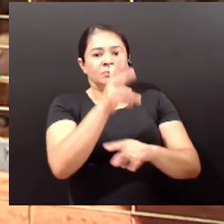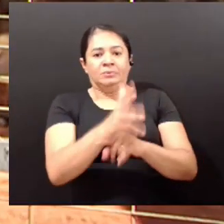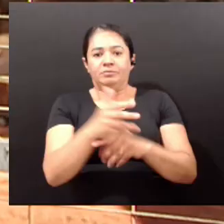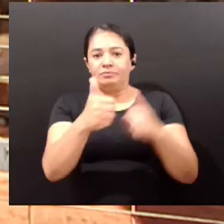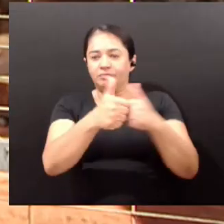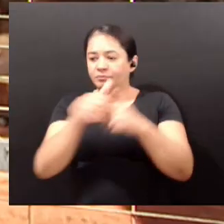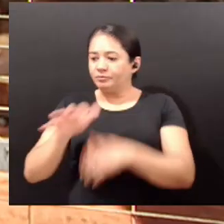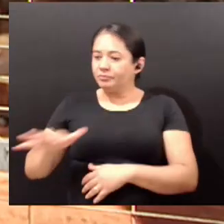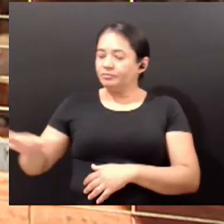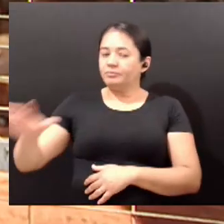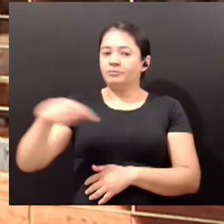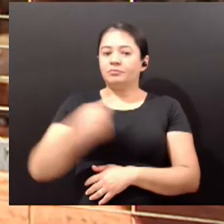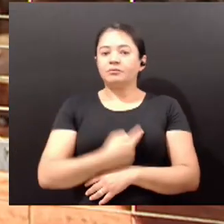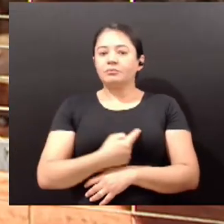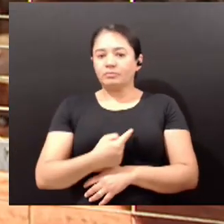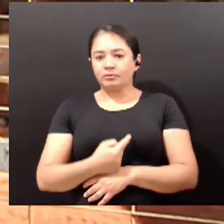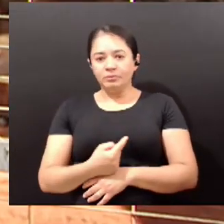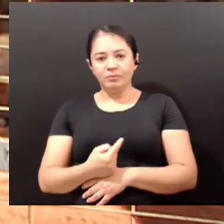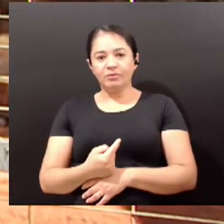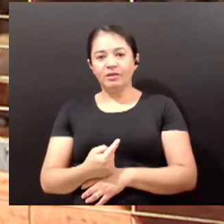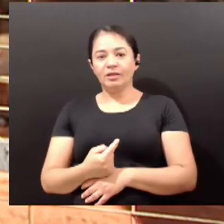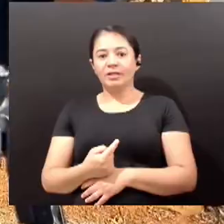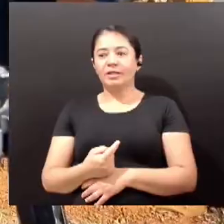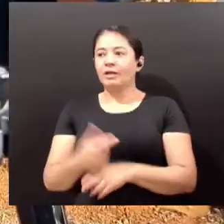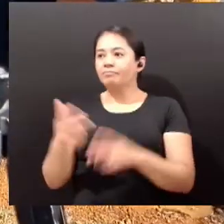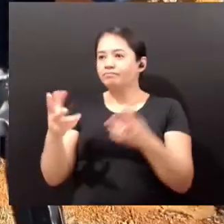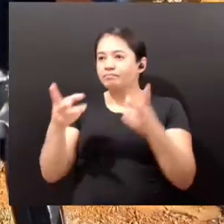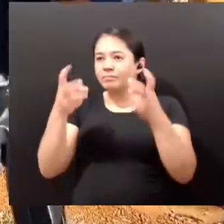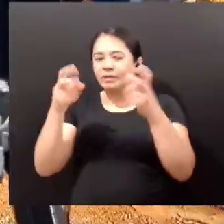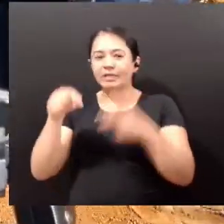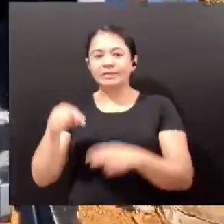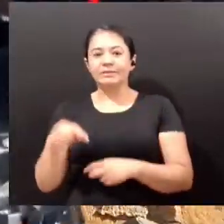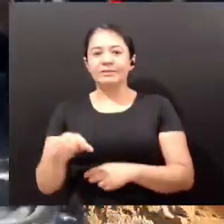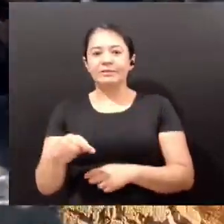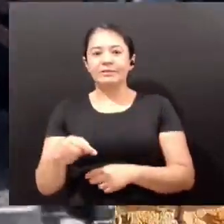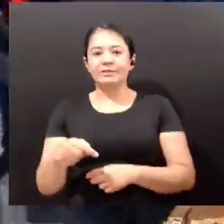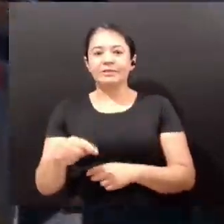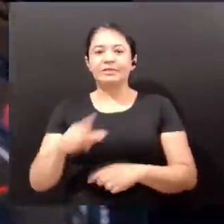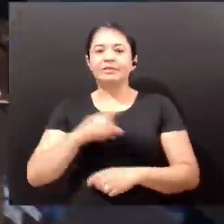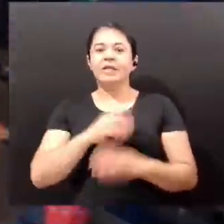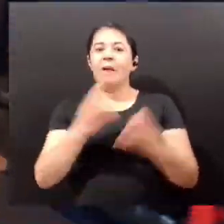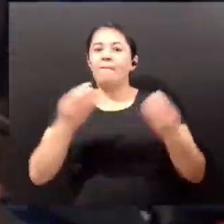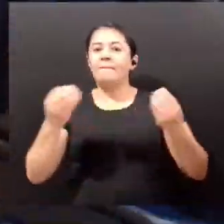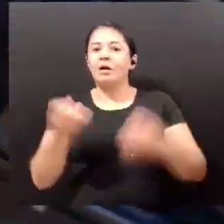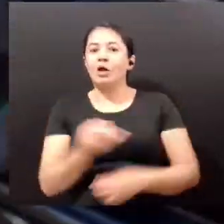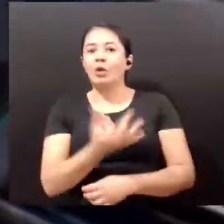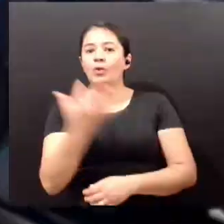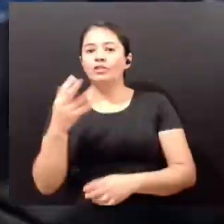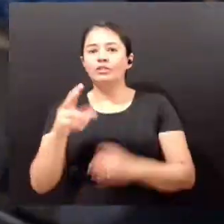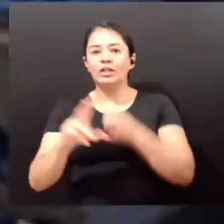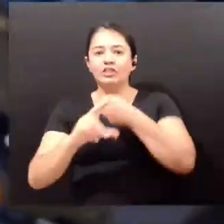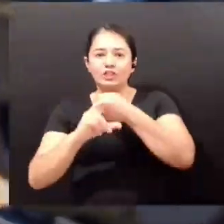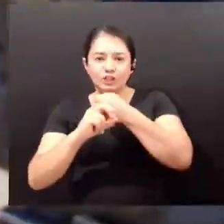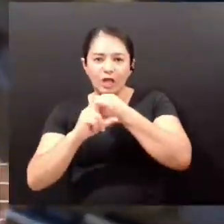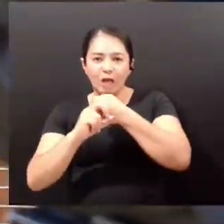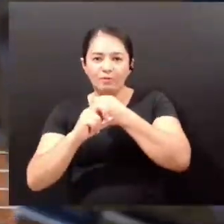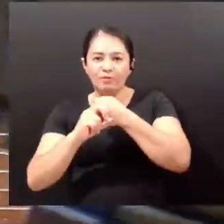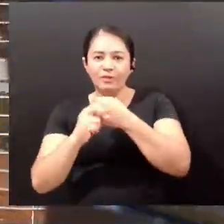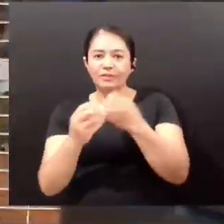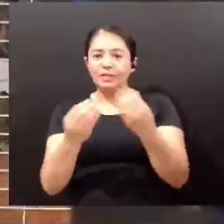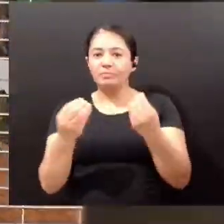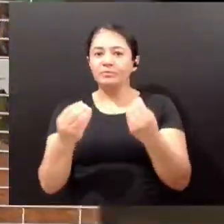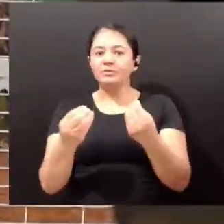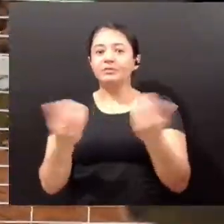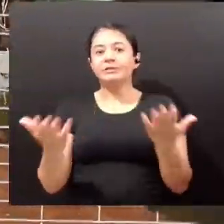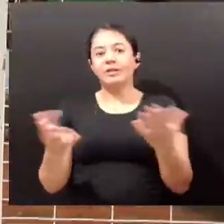aqui, e registra. Então, aqui elas tem muita abundância de capivara, por exemplo. Capivara também é um bicho, um